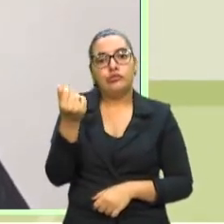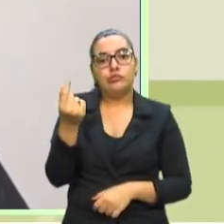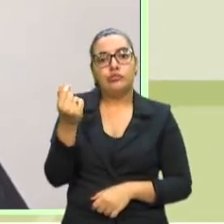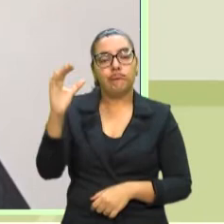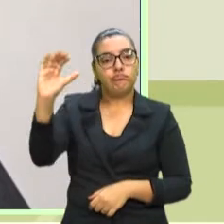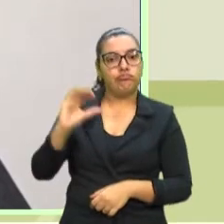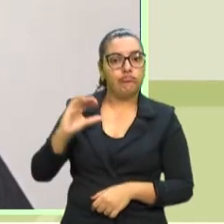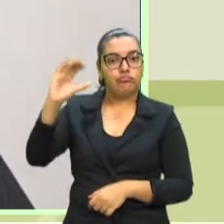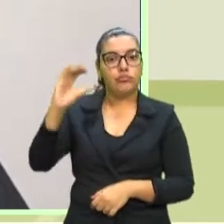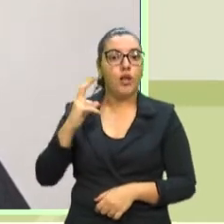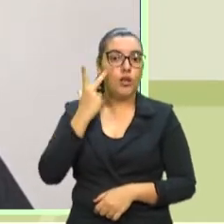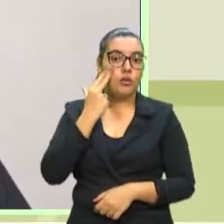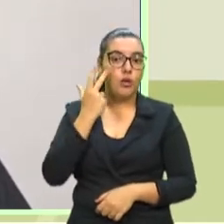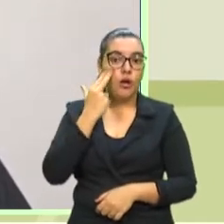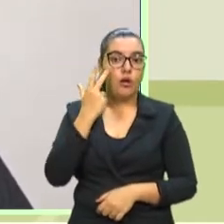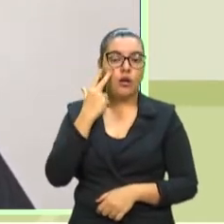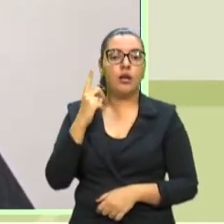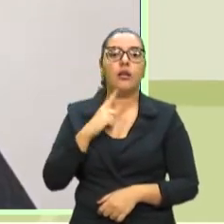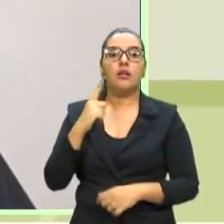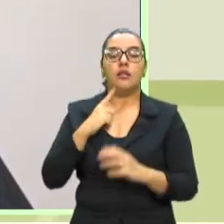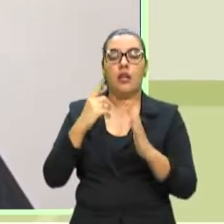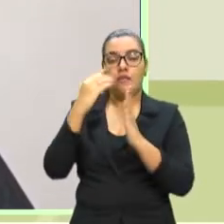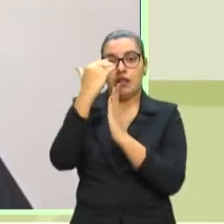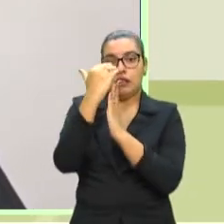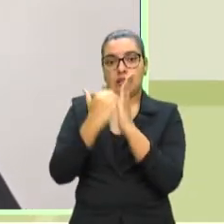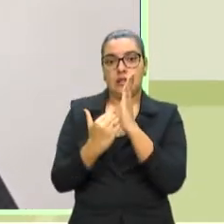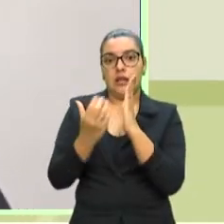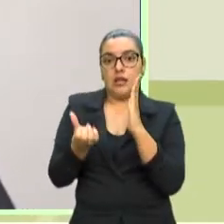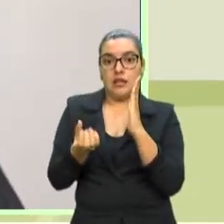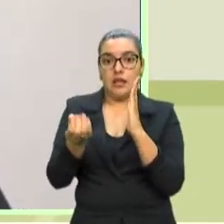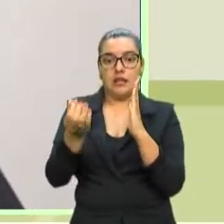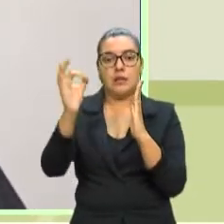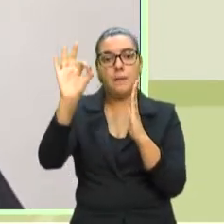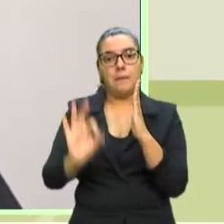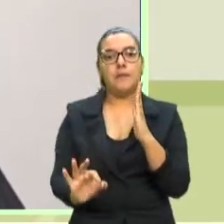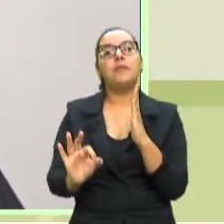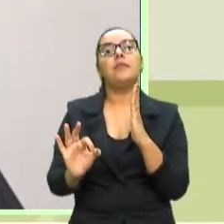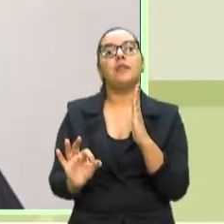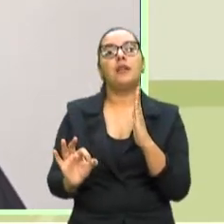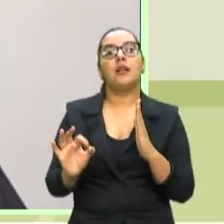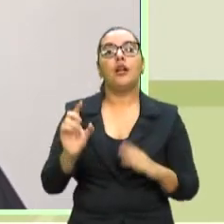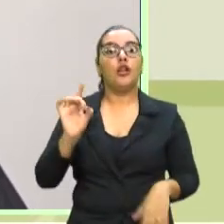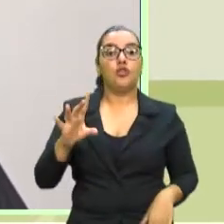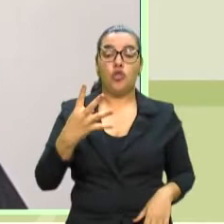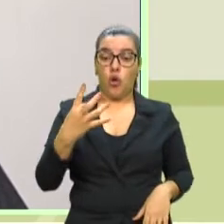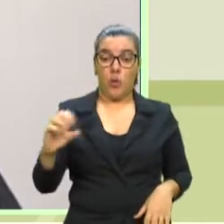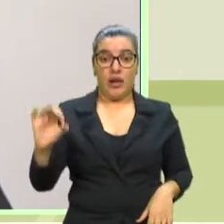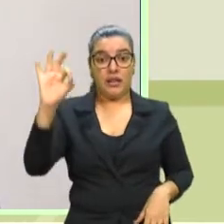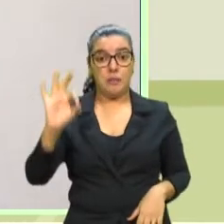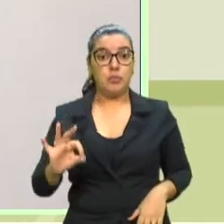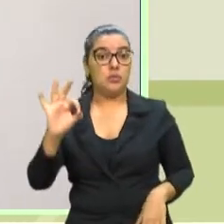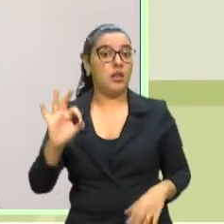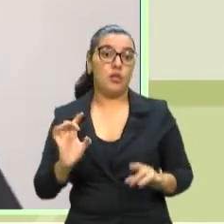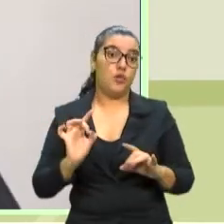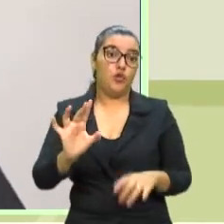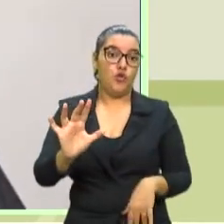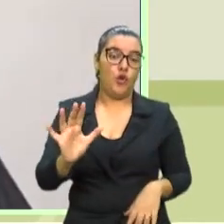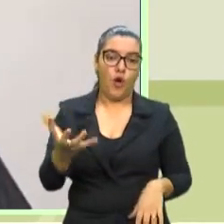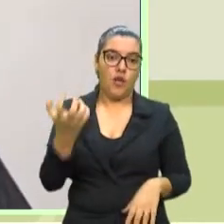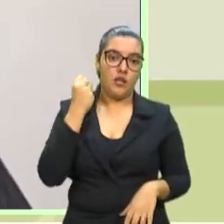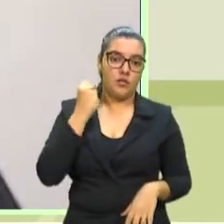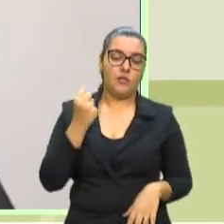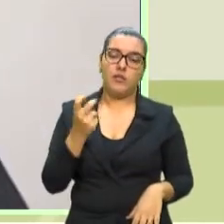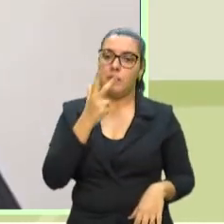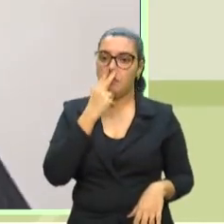recebemos normalmente, teve um corte de 60%. Estamos recebendo 40% do que recebíamos. Então, se torna